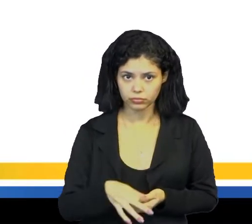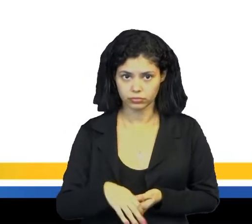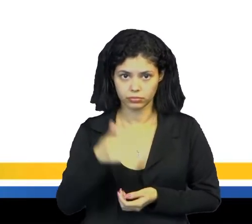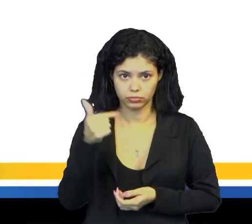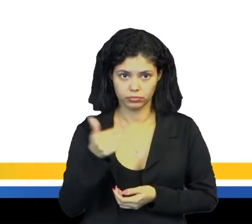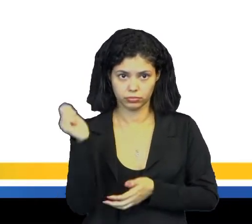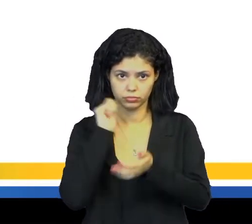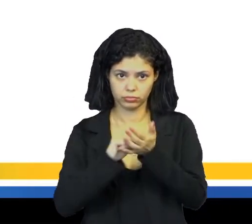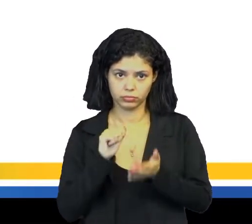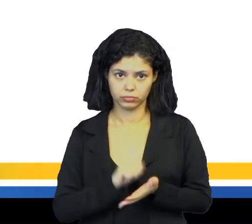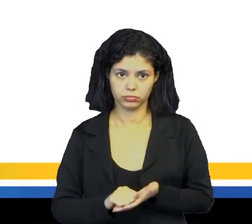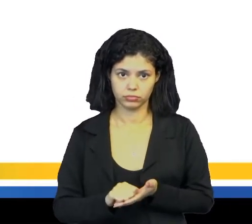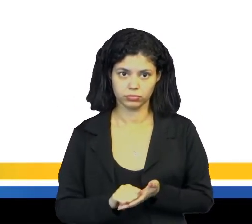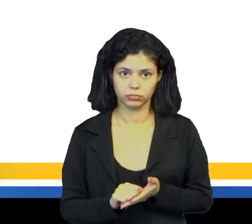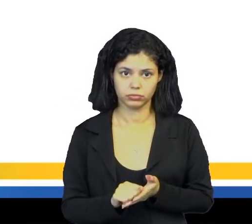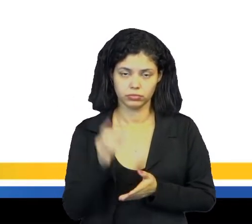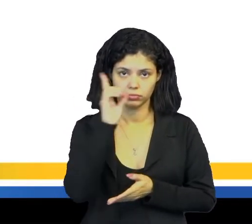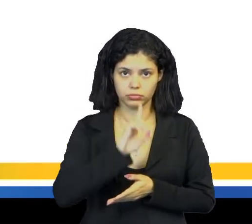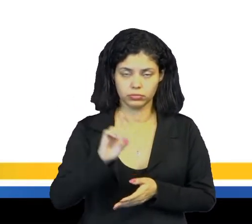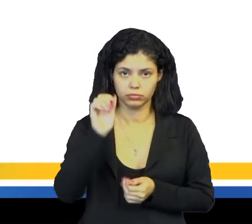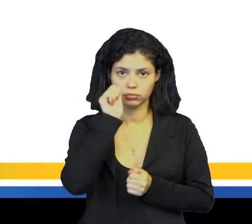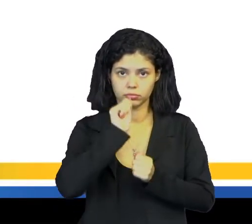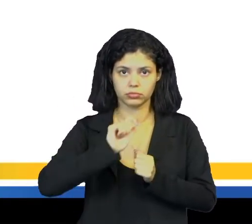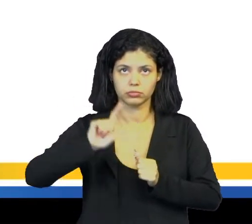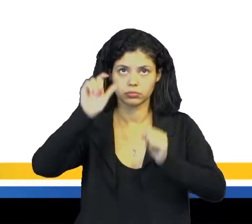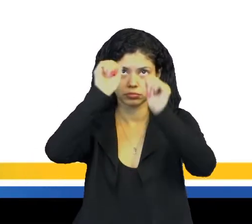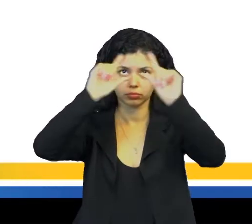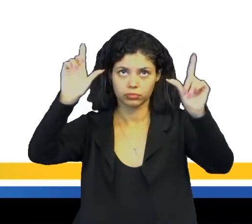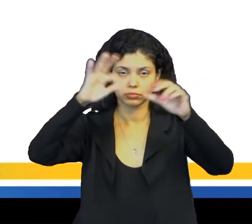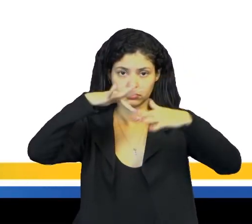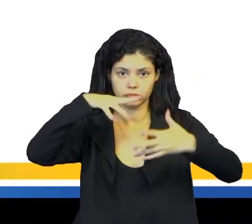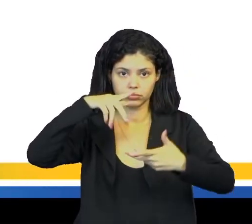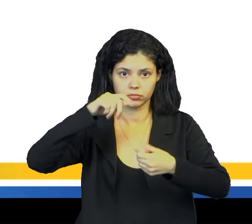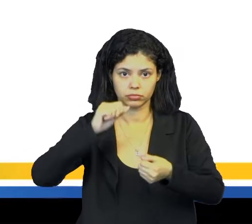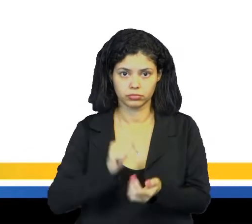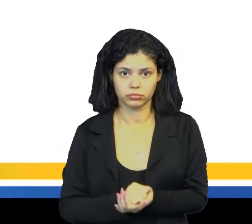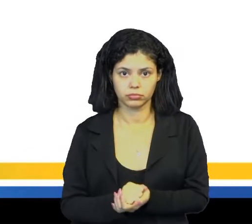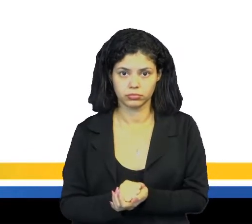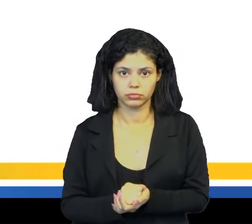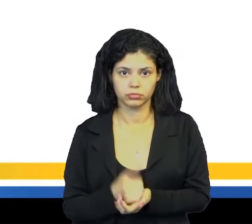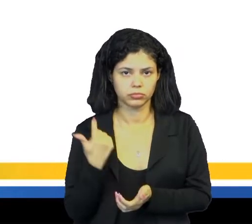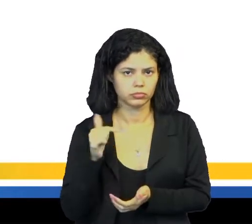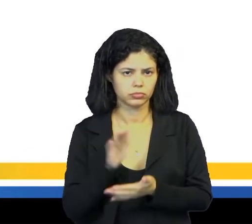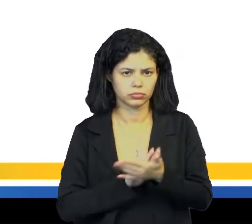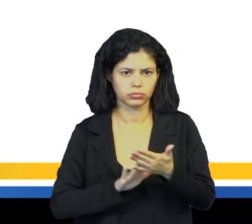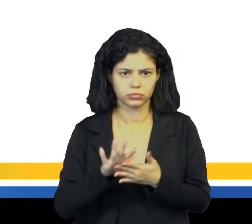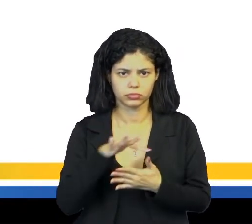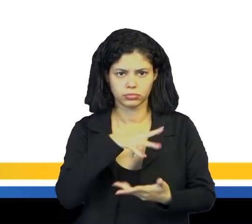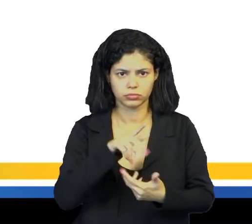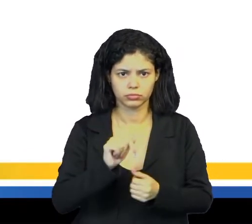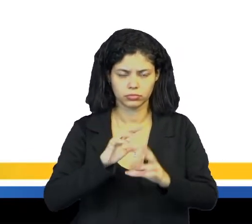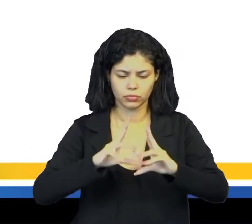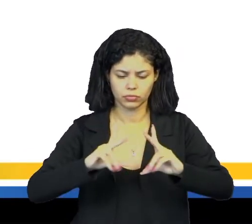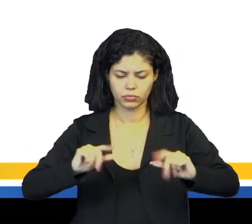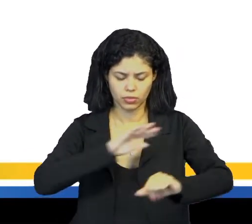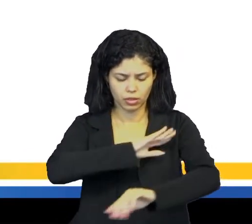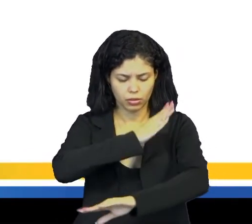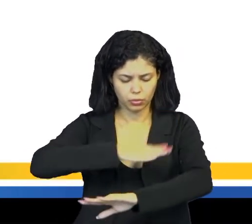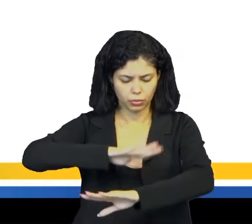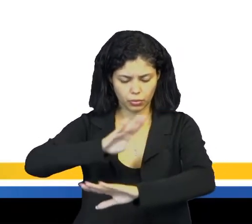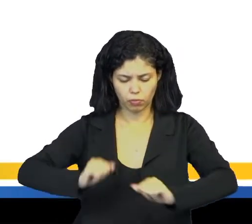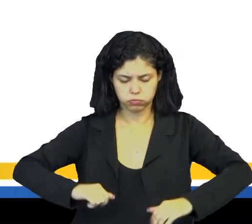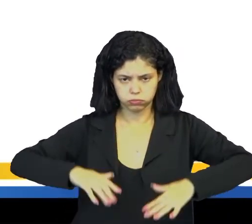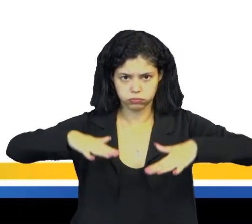a descrição. No princípio, Deus criou o céu e a terra estava uniforme e vazia. As trevas cobriam o abismo e